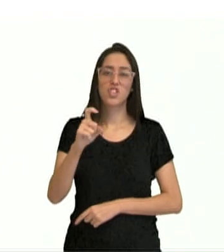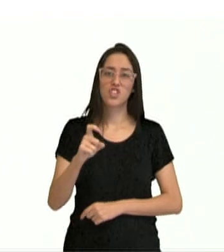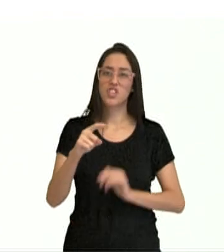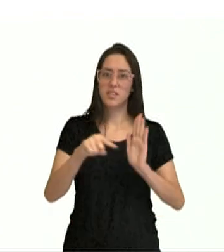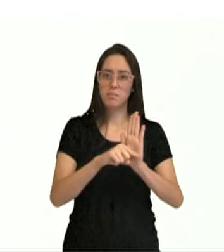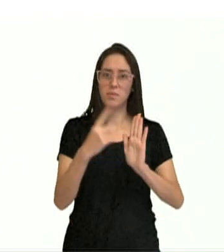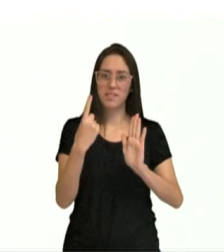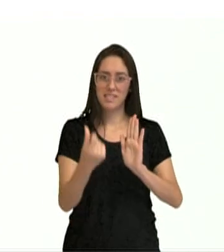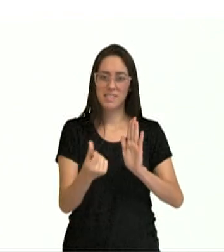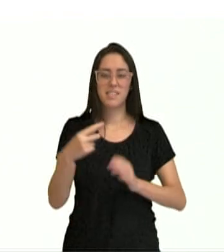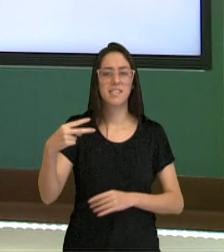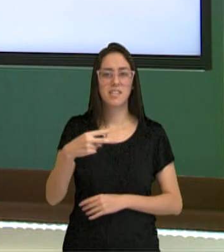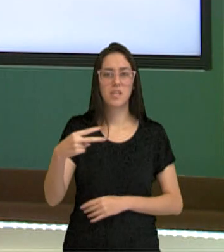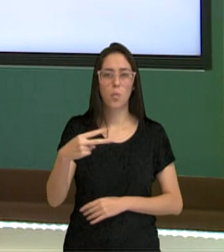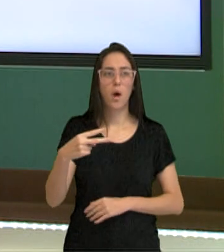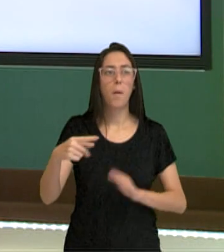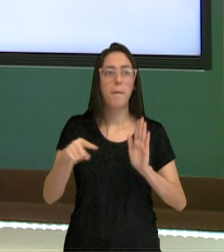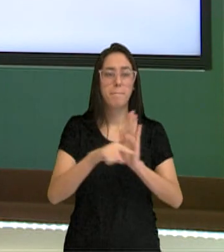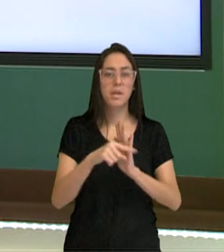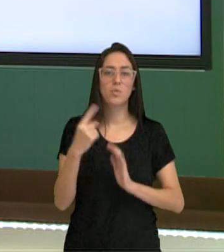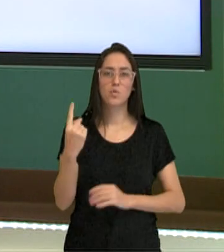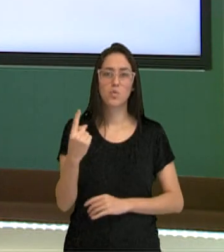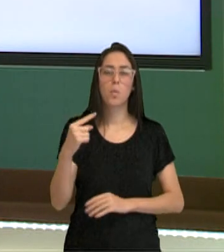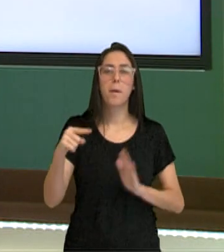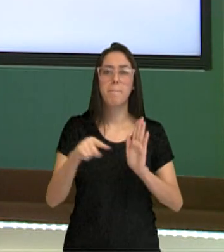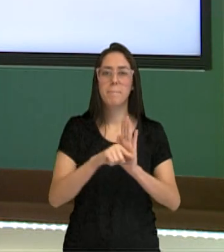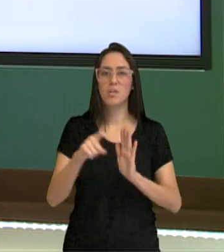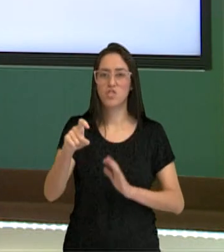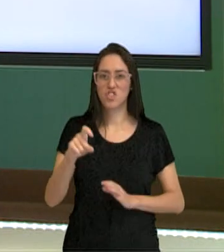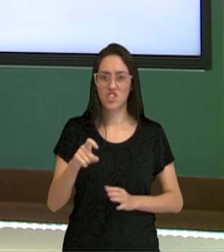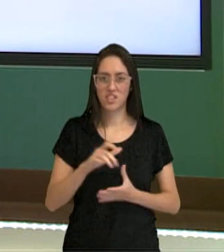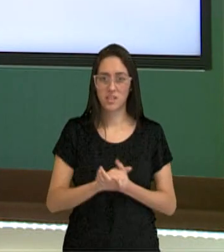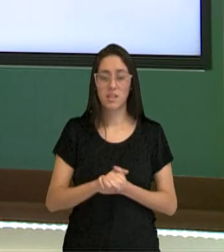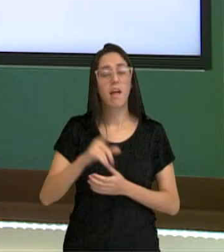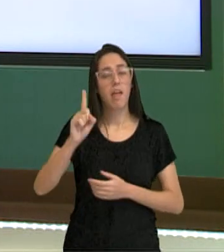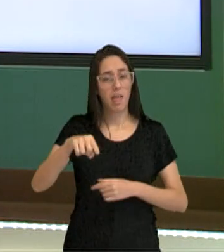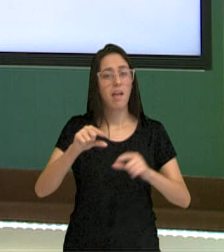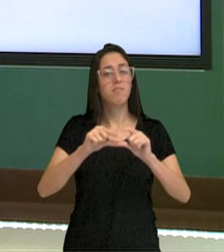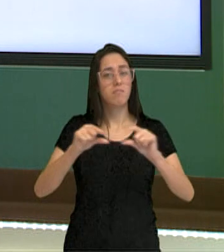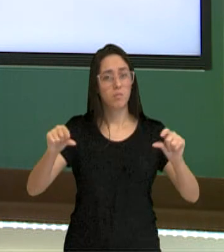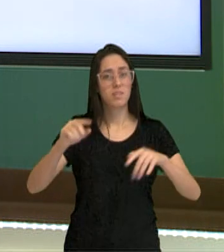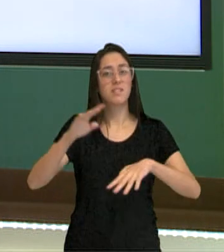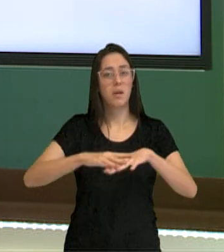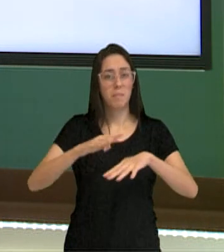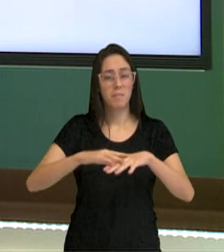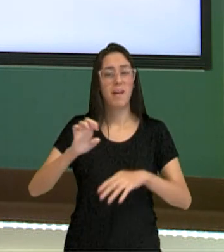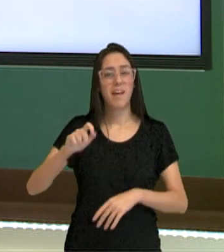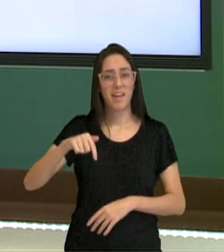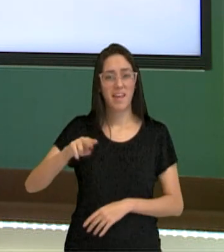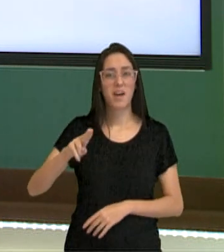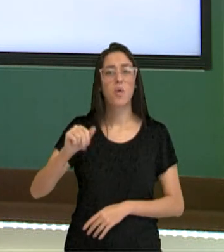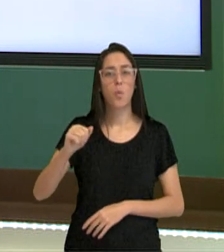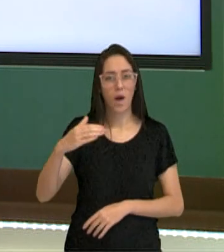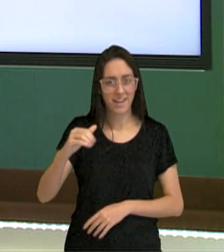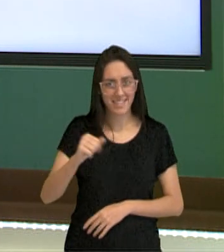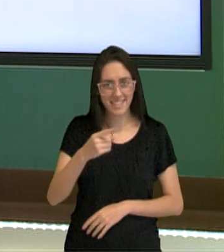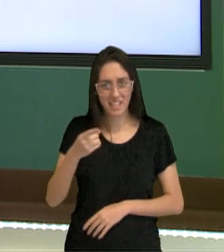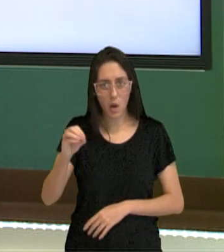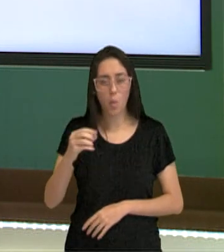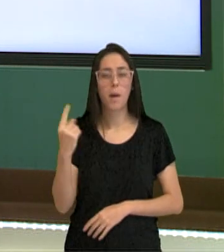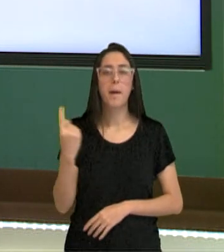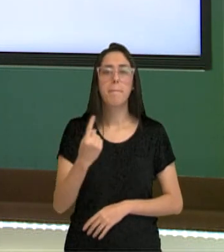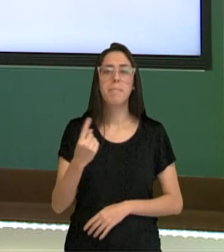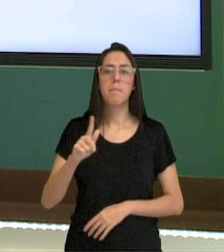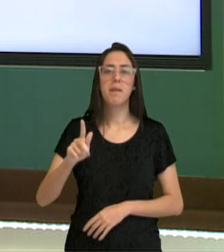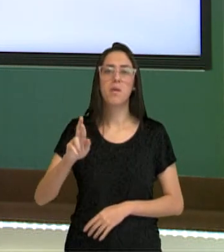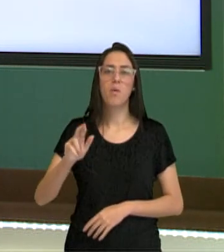menos 1 menos x. É uma equação? É, tem letra e tem sinal de igual. É do primeiro grau? Sim, porque o expoente